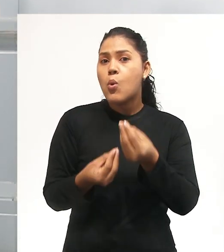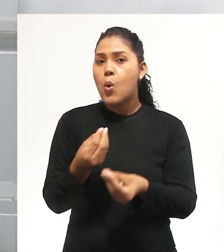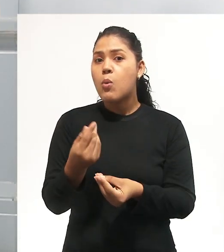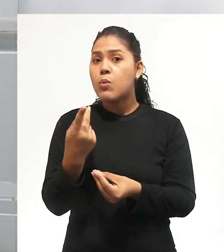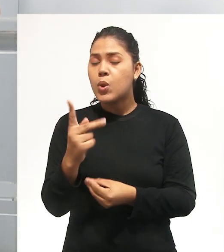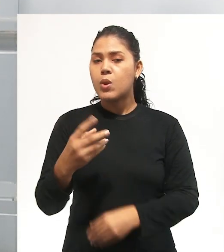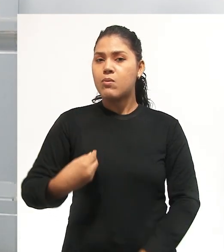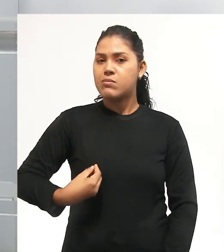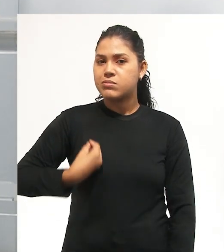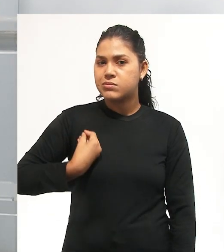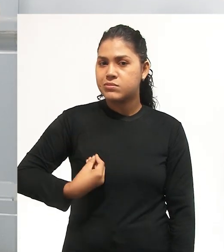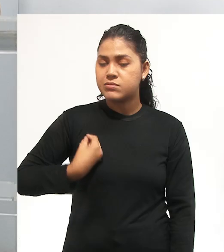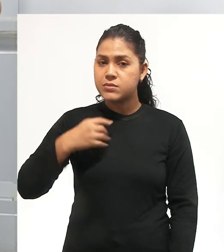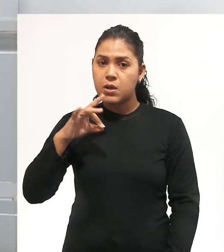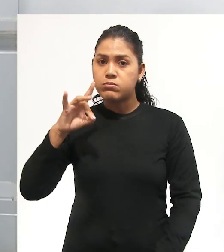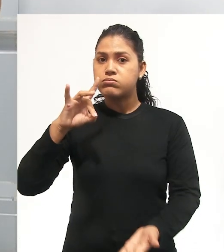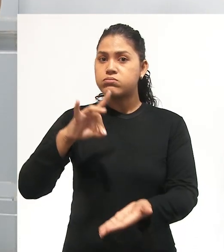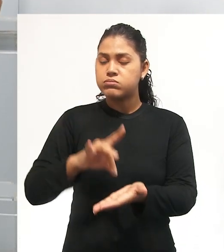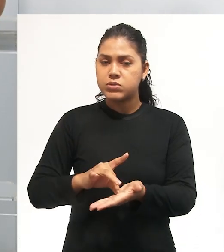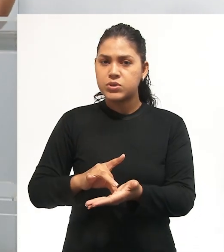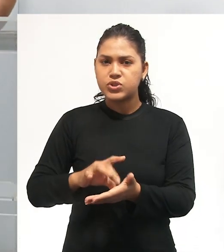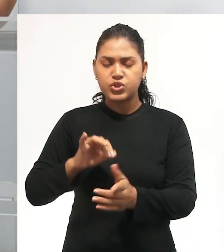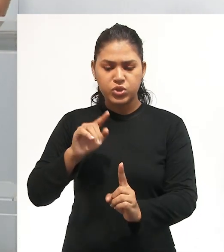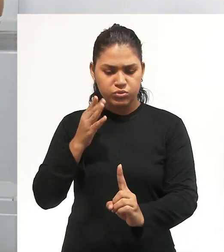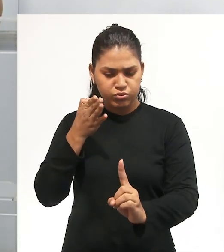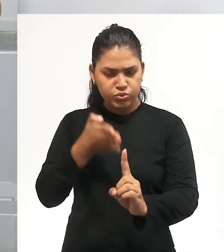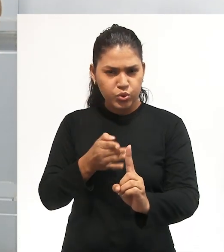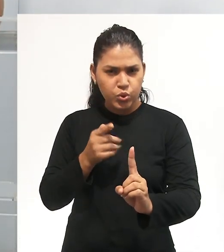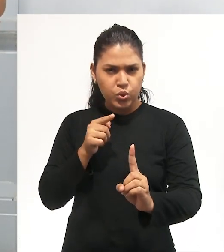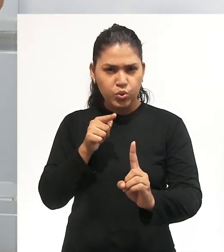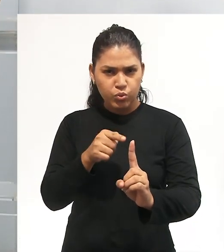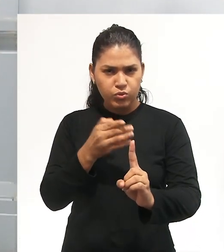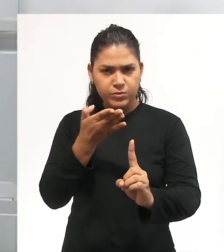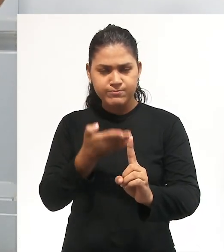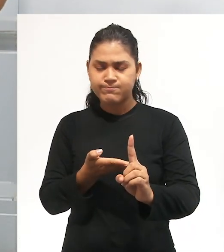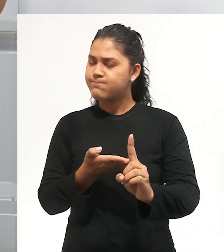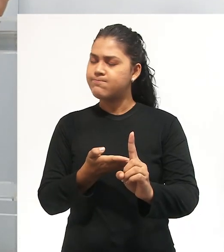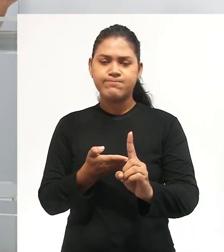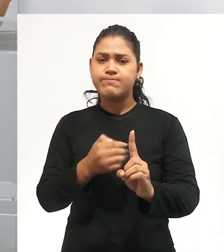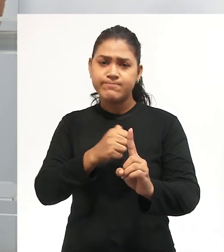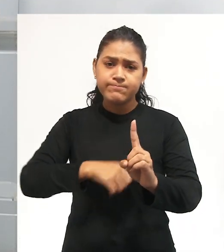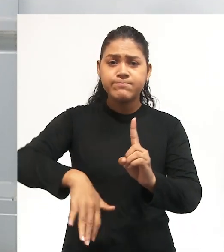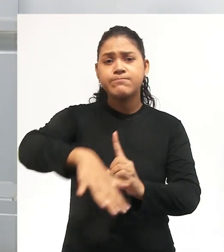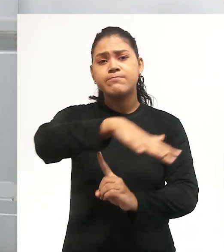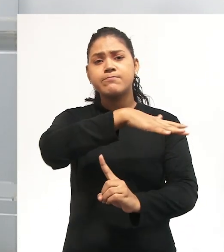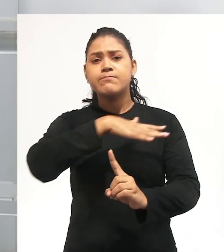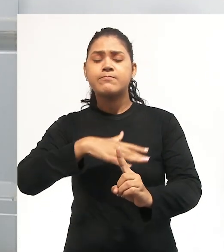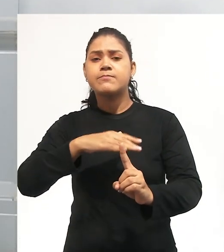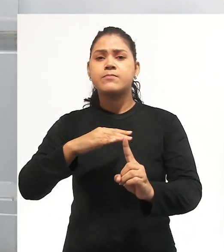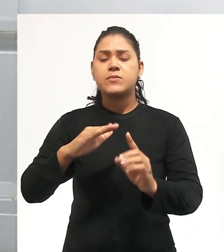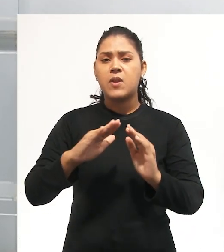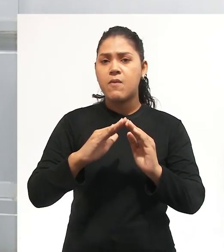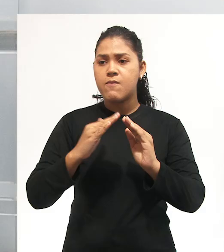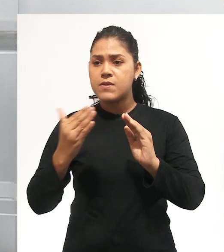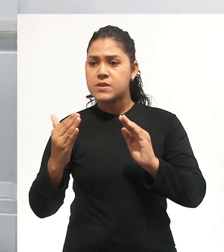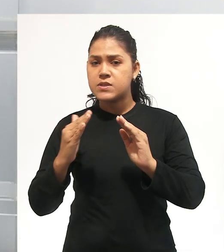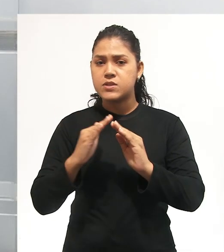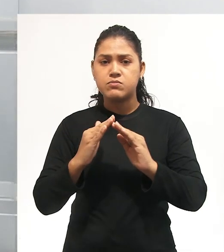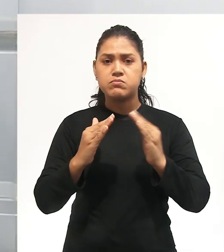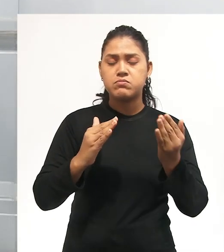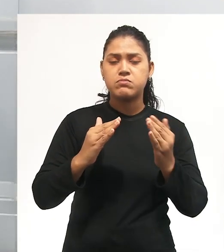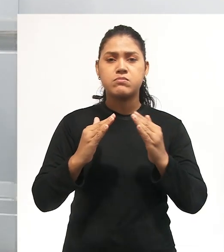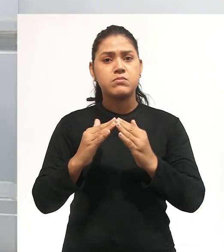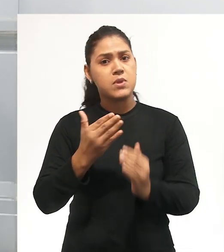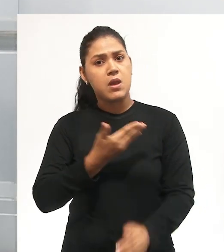que é a tua realidade além de você, a realidade dos que estão próximos a você, dos seus vizinhos, dos